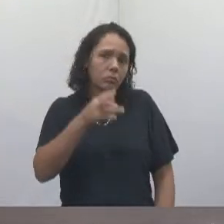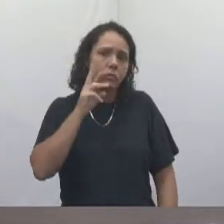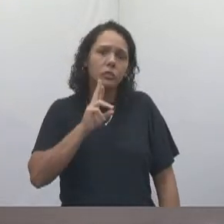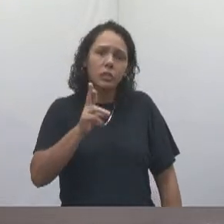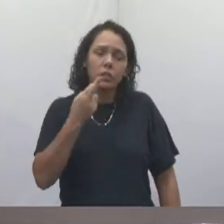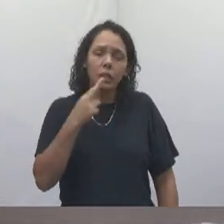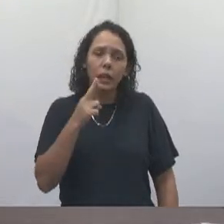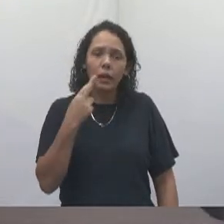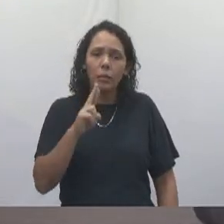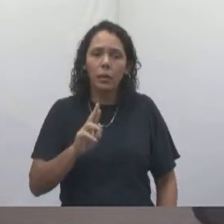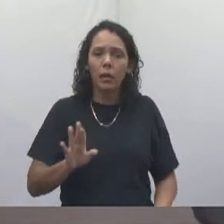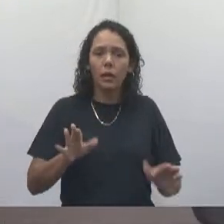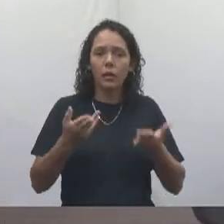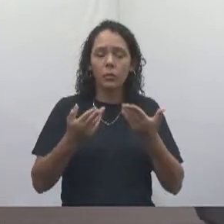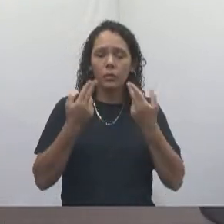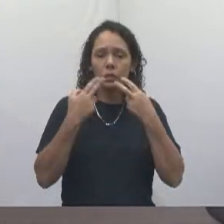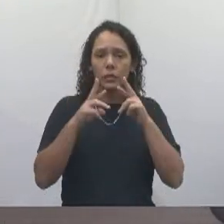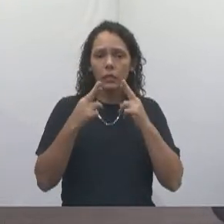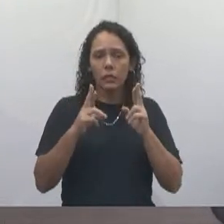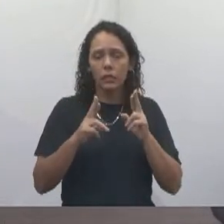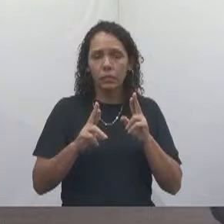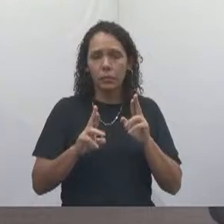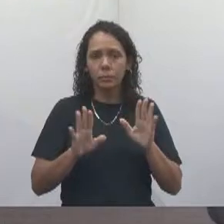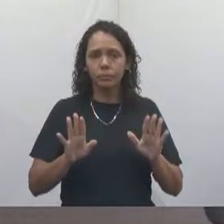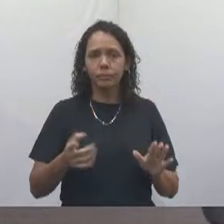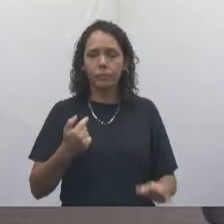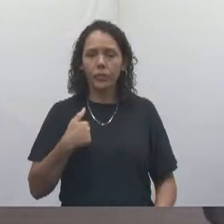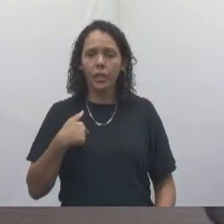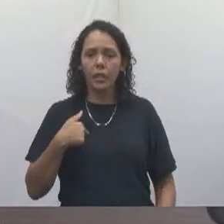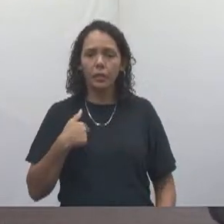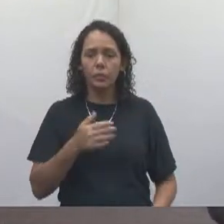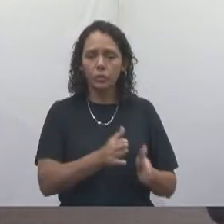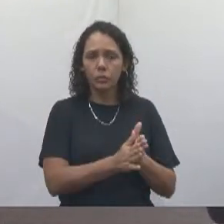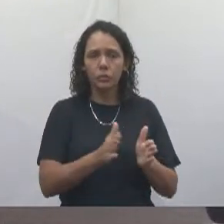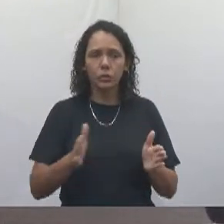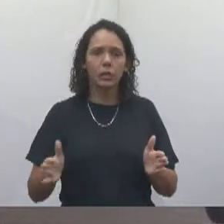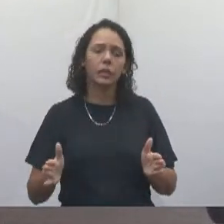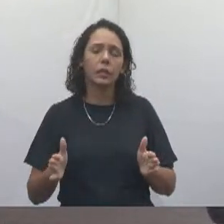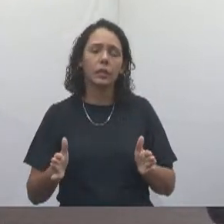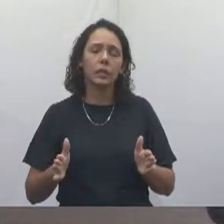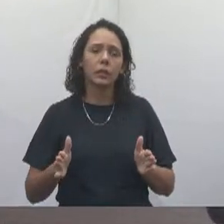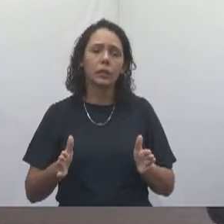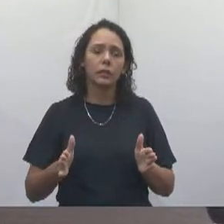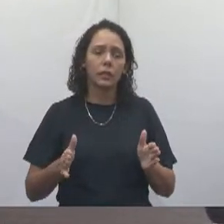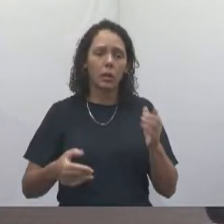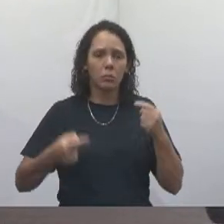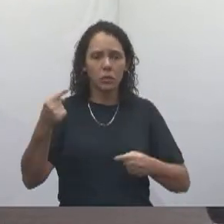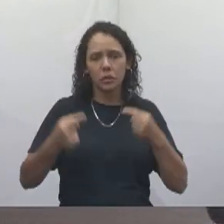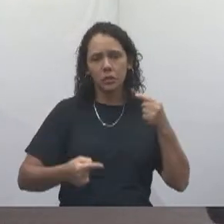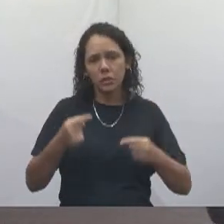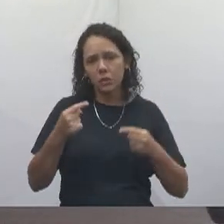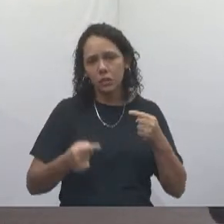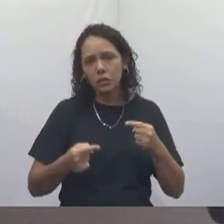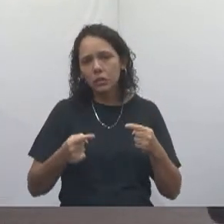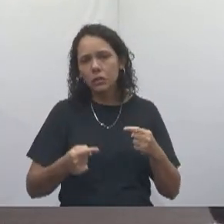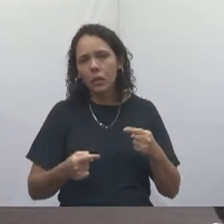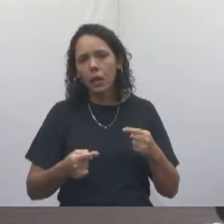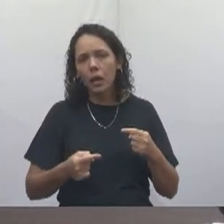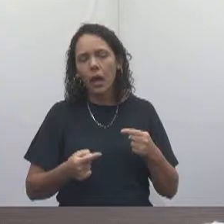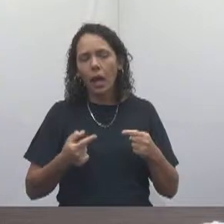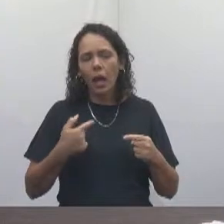né, durante toda a minha carreira política, eu procuro absorver o que é de